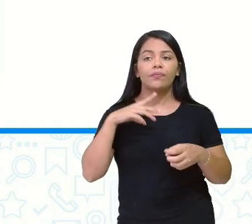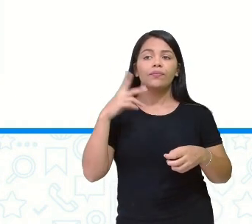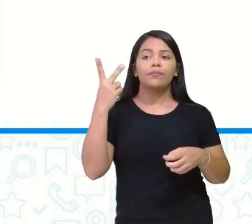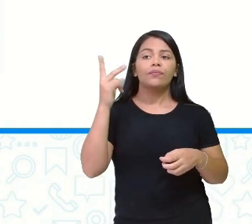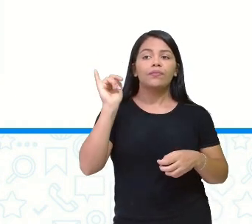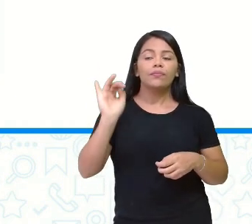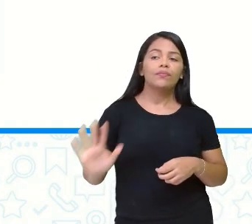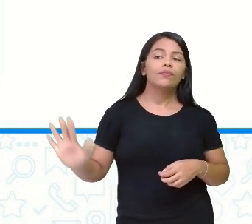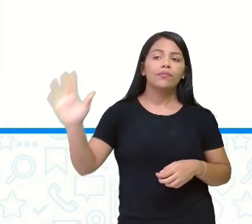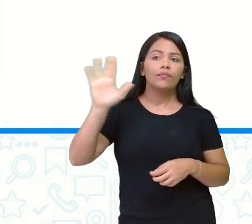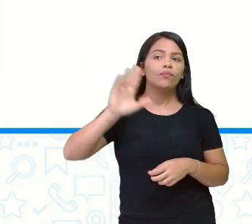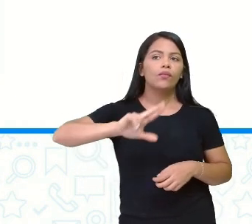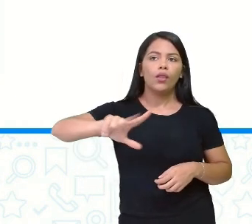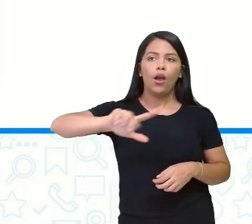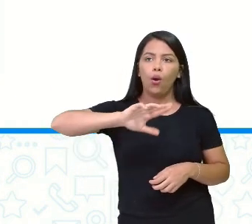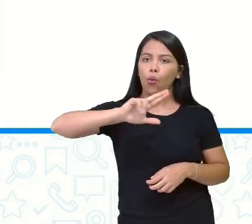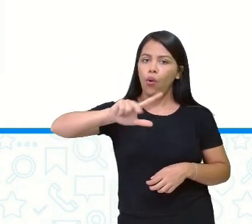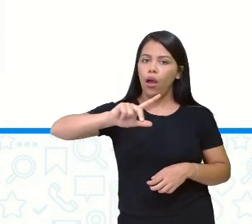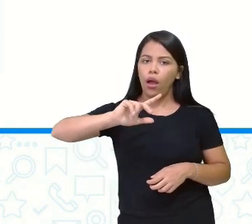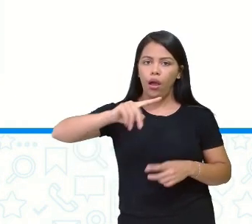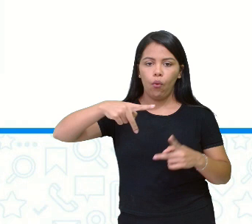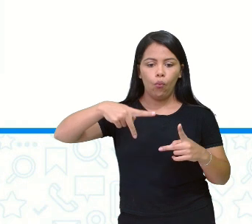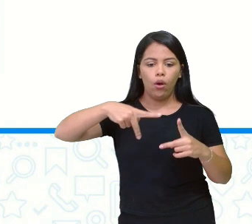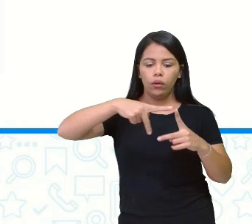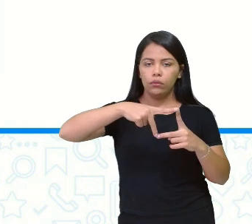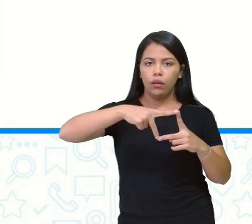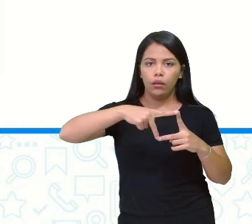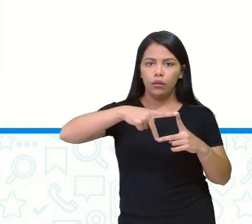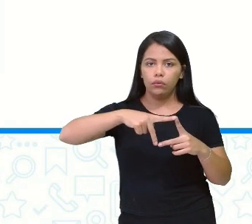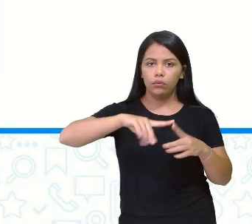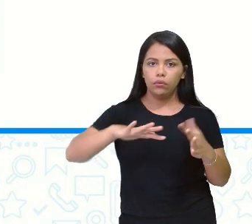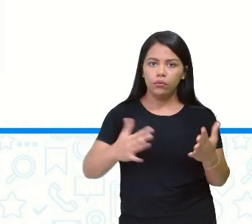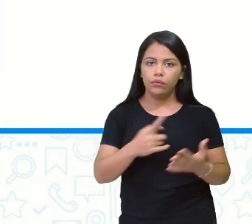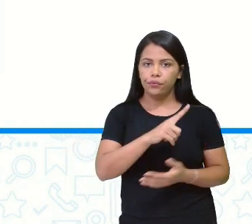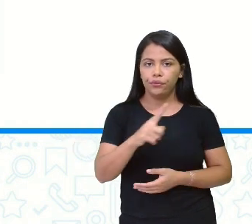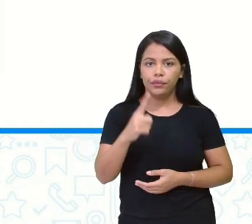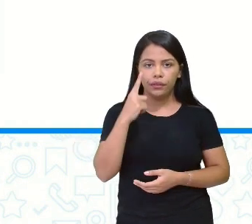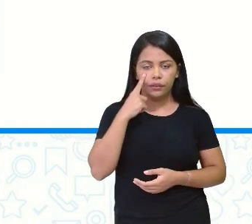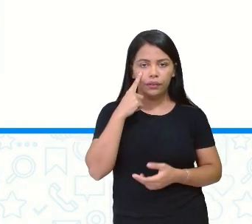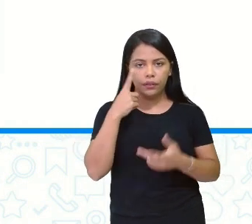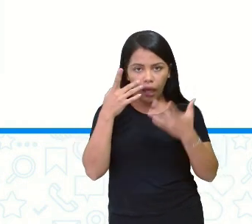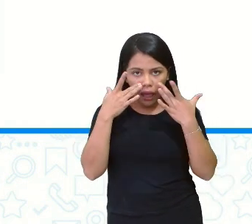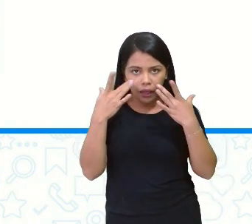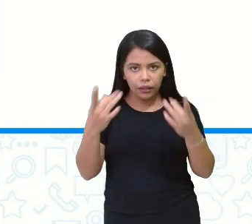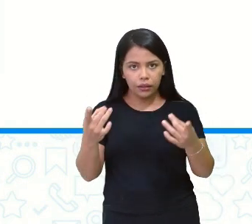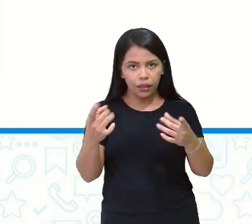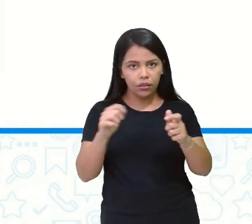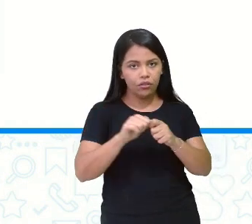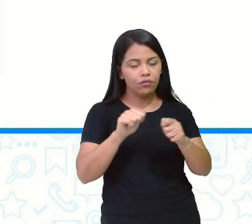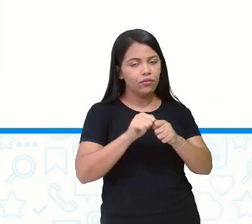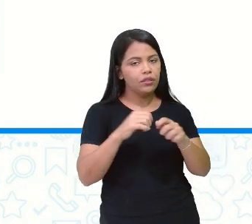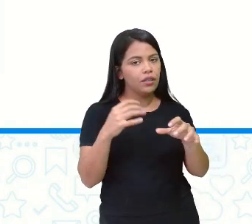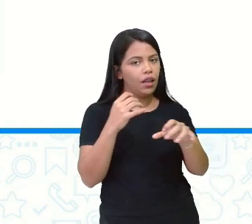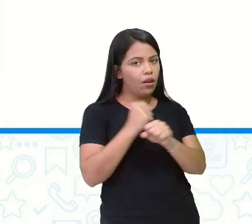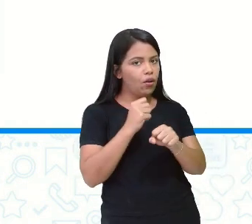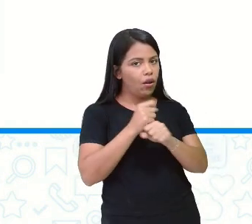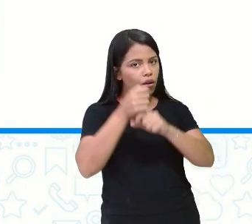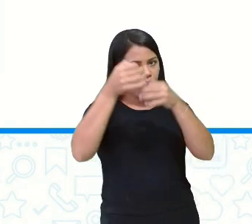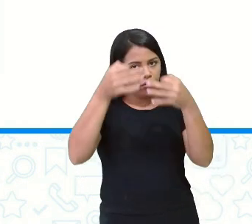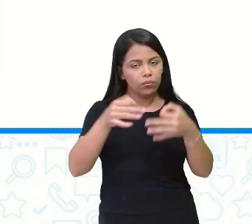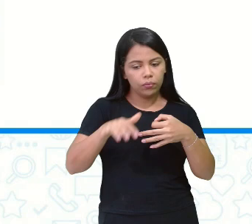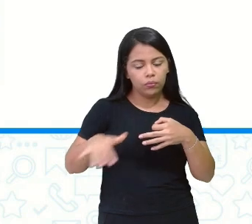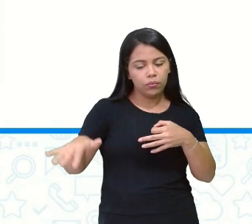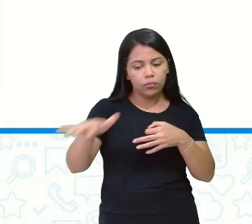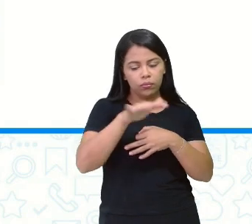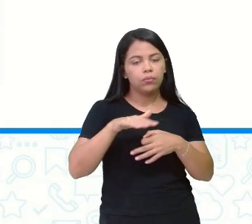polígono que não é o quadrado. Será que vocês vão ficar atentos a isso e calcular corretamente a área